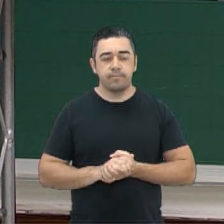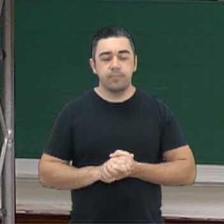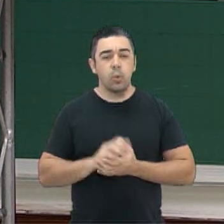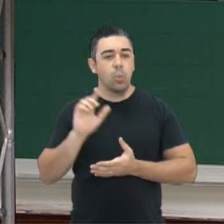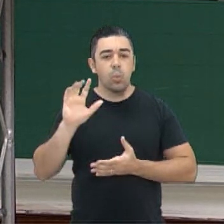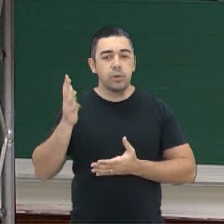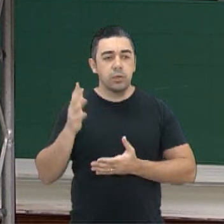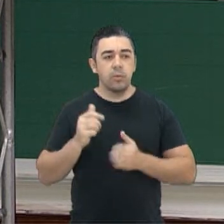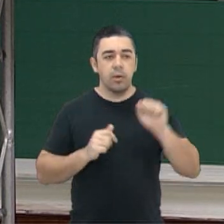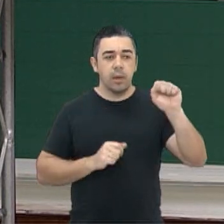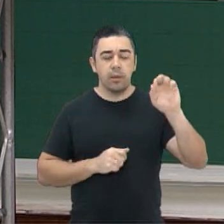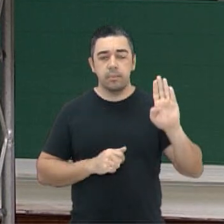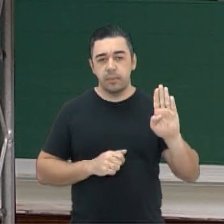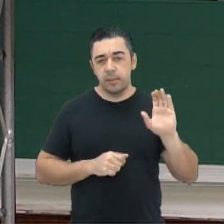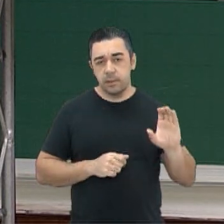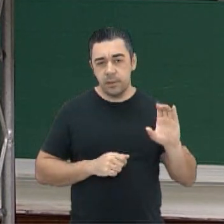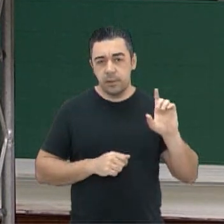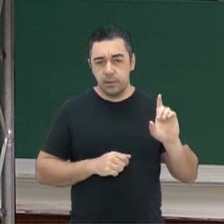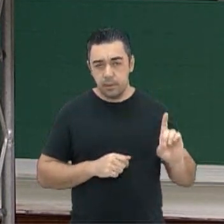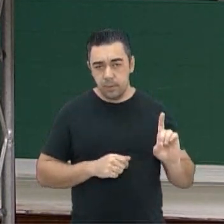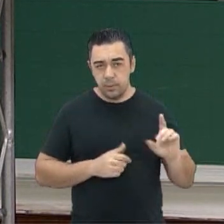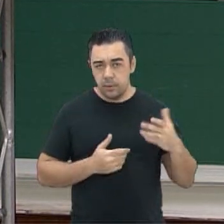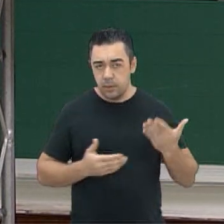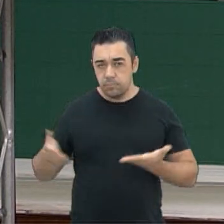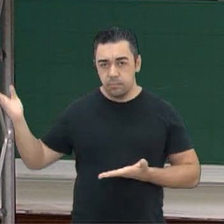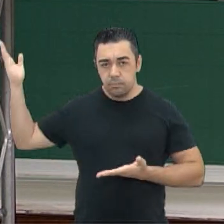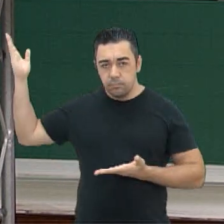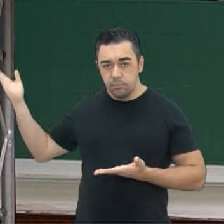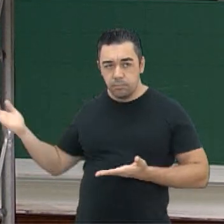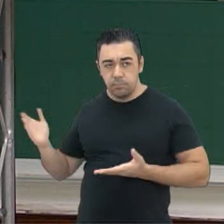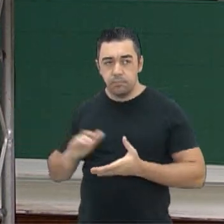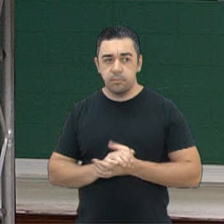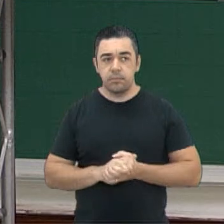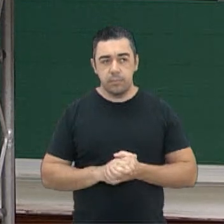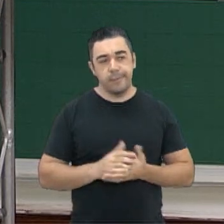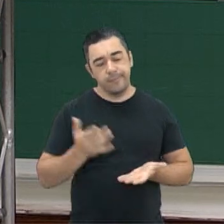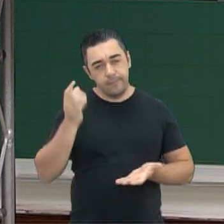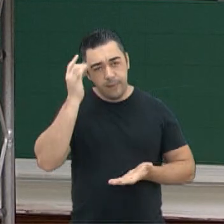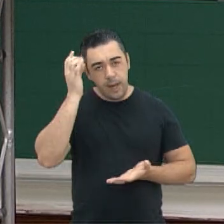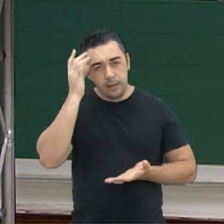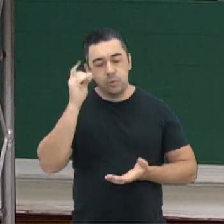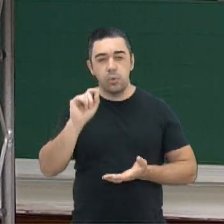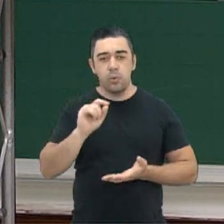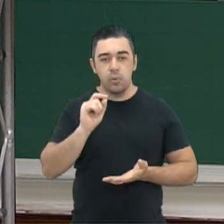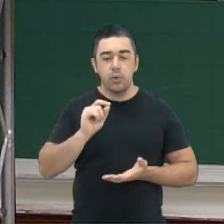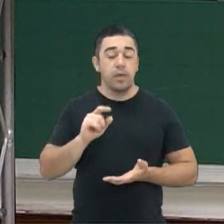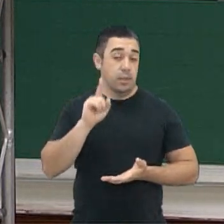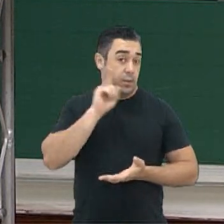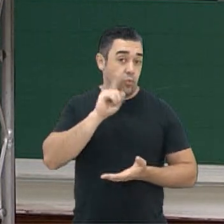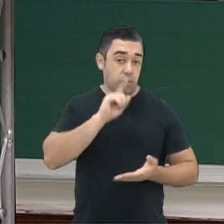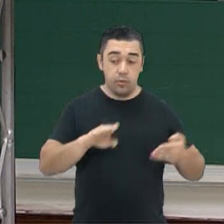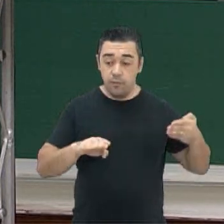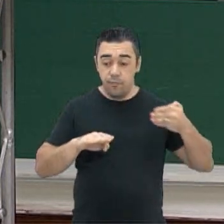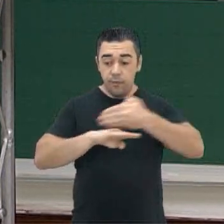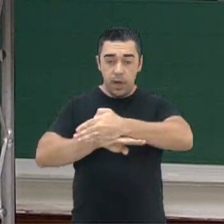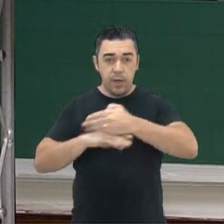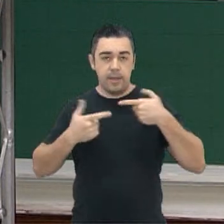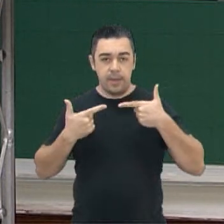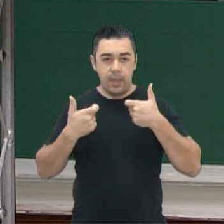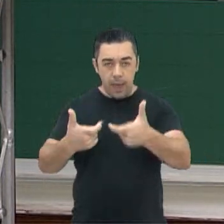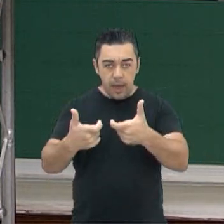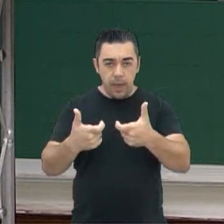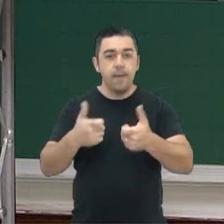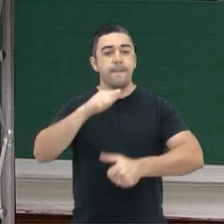derrota alemã na Batalha de Stalingrado, invasão da Polônia, anexação da Áustria. Tá fácil, né, galera? Johnny vai para a guerra, vai mudar os